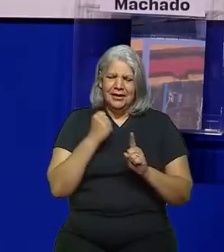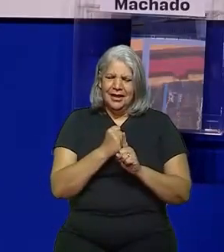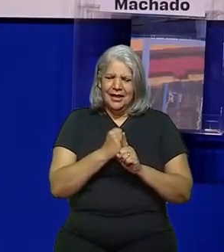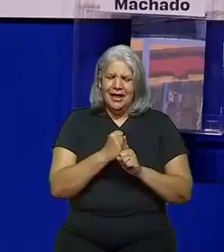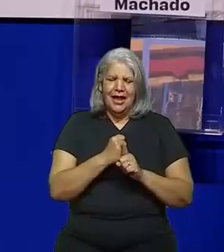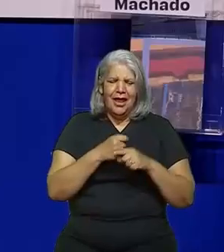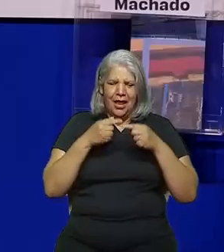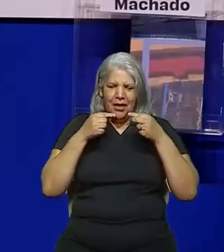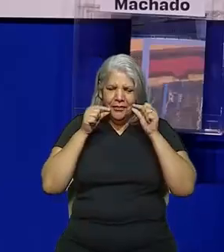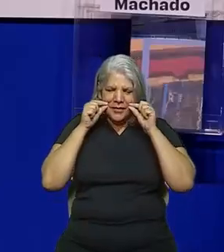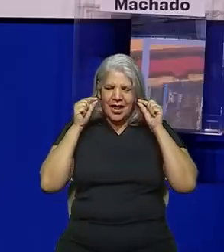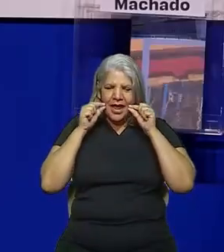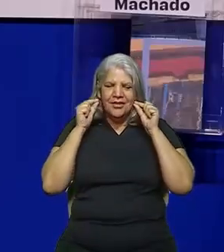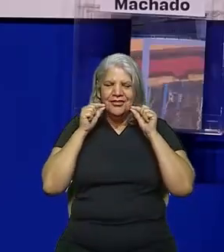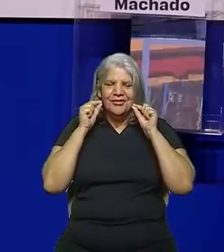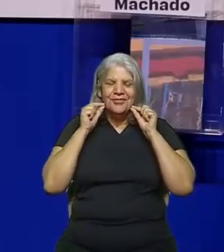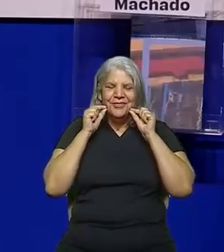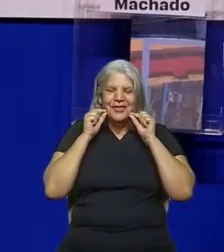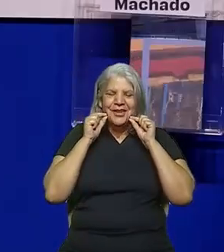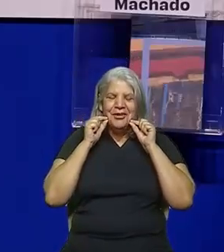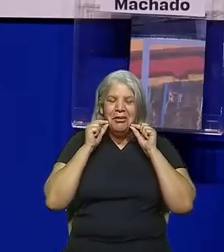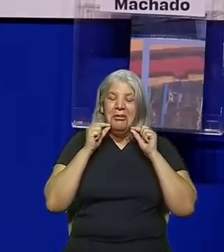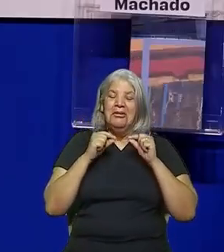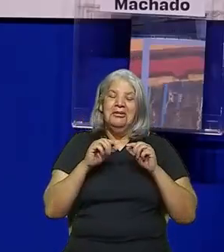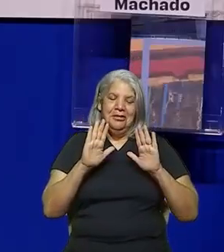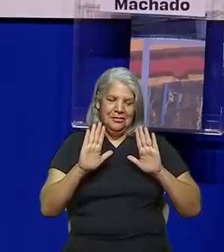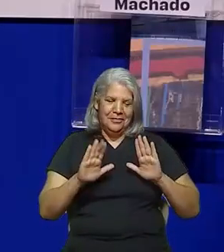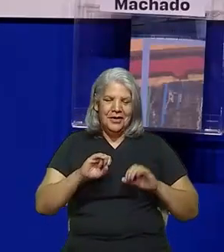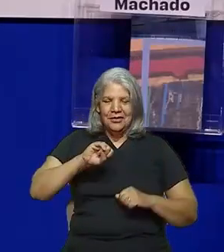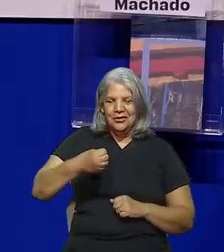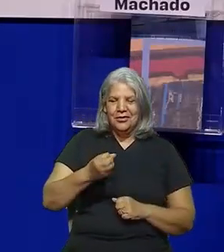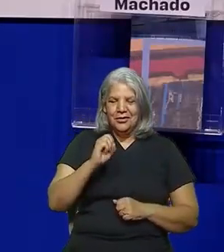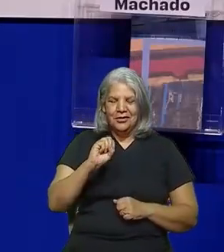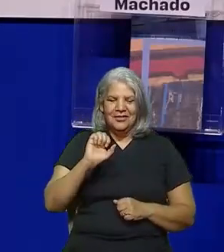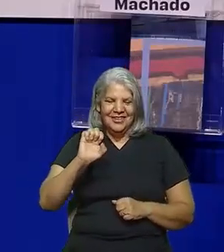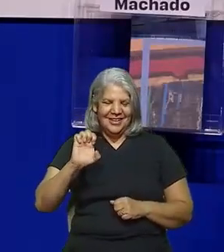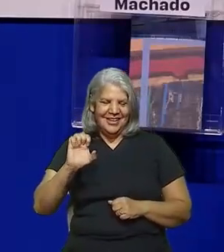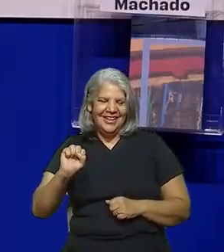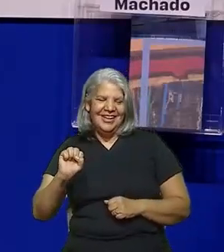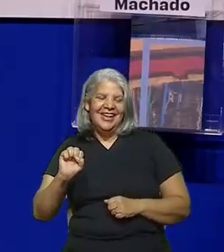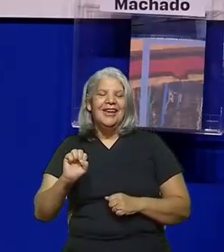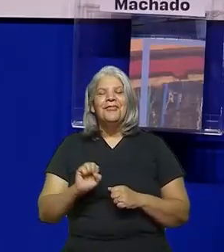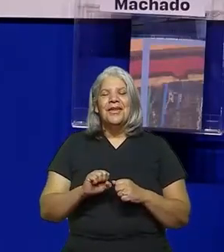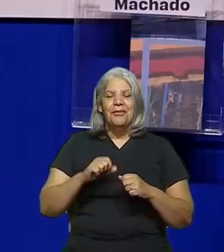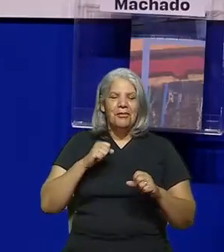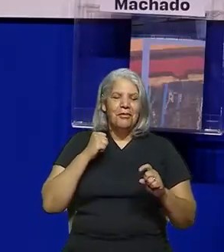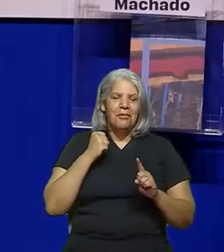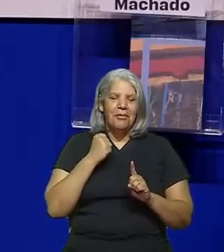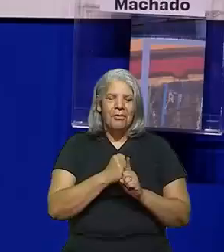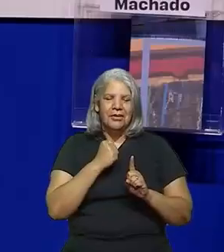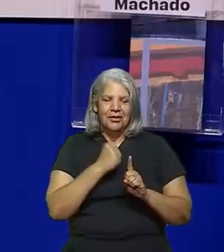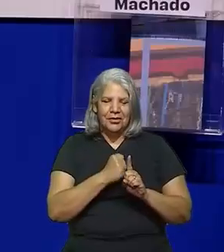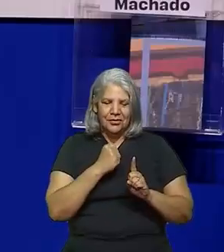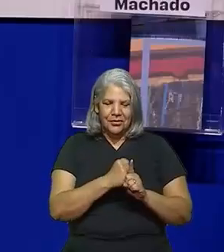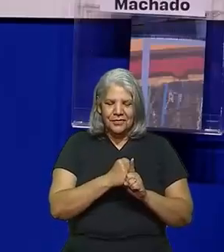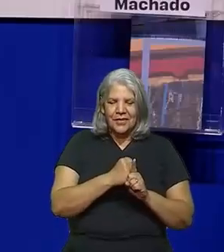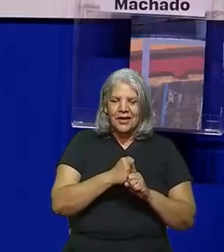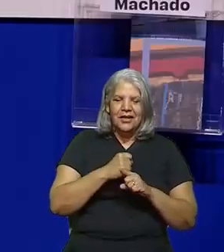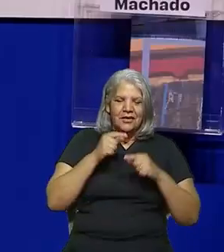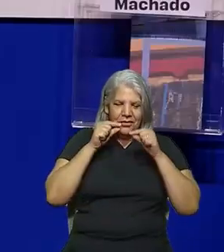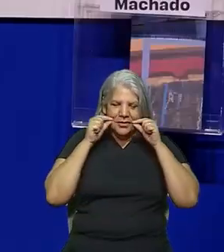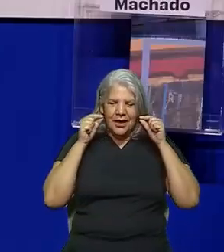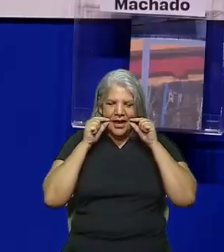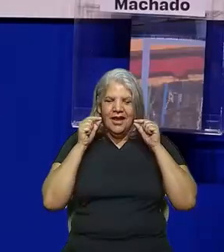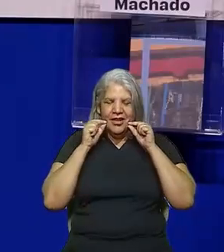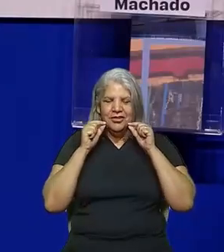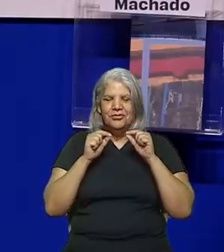Pronto, José é um matador de ratos em cinema. E passou o livro inteiro.